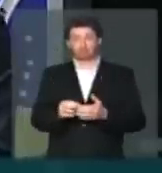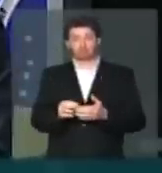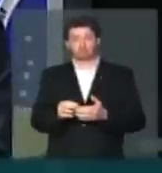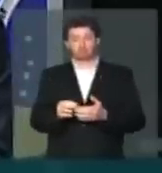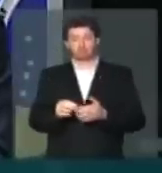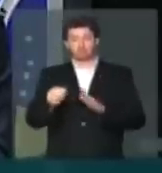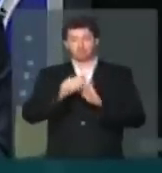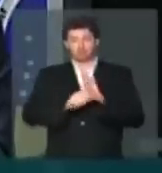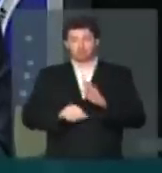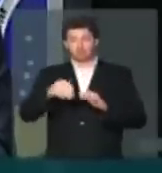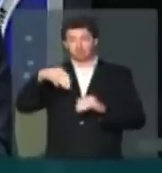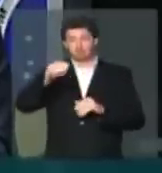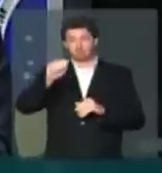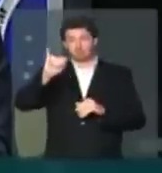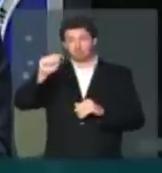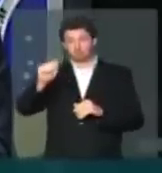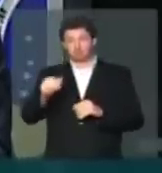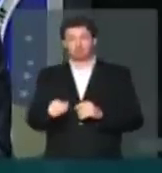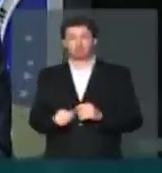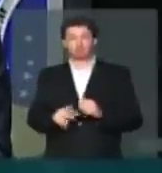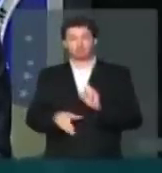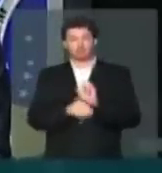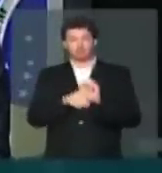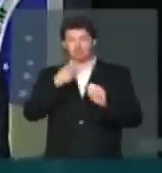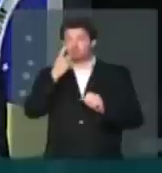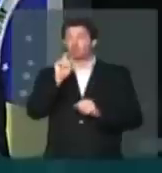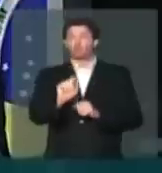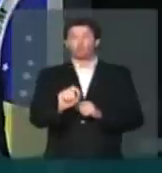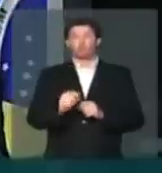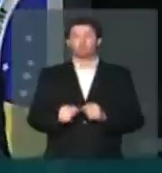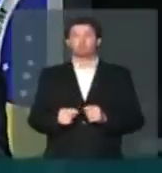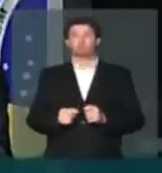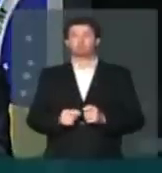pelo relator Arthur Maia. A emenda diz o seguinte,